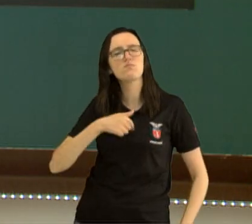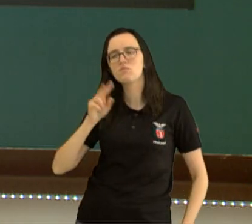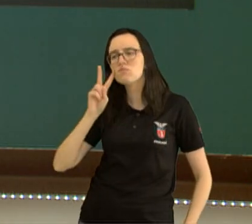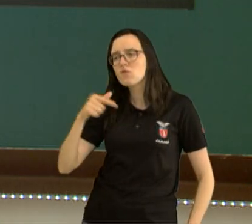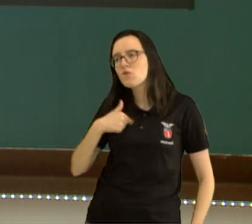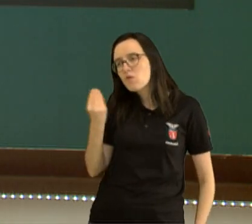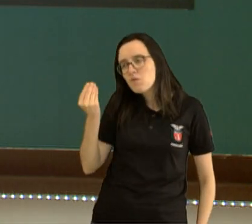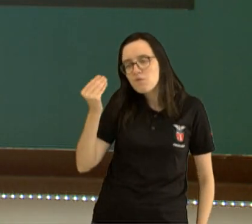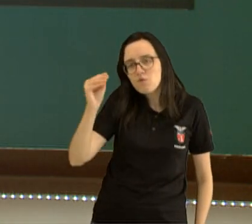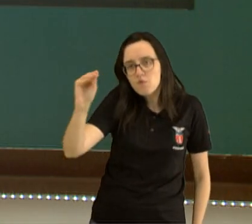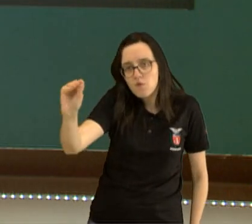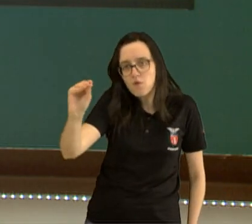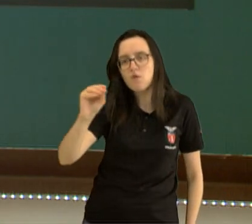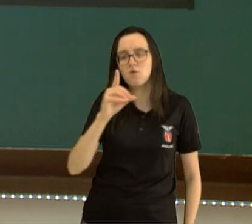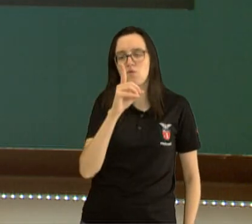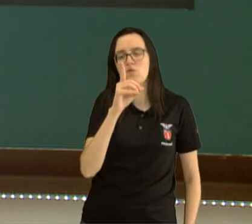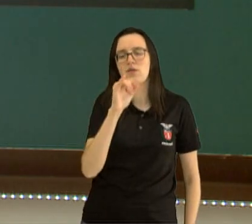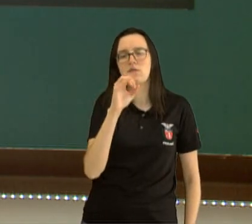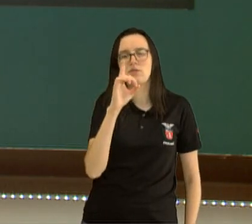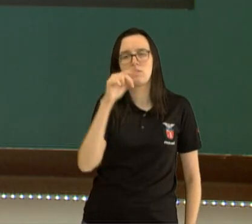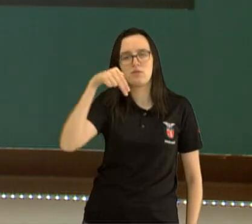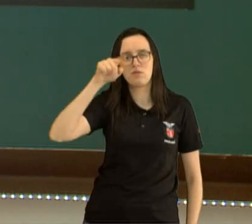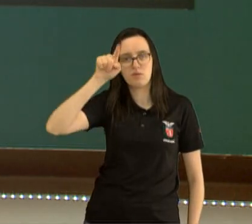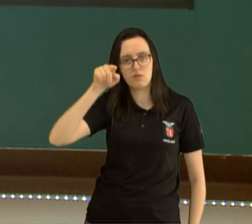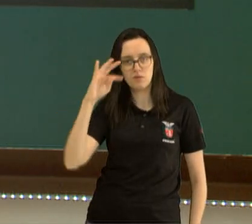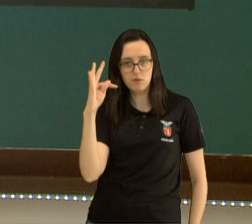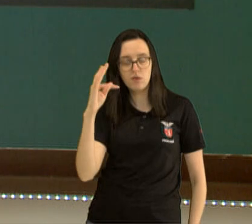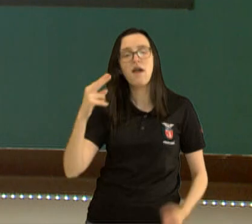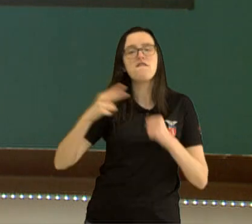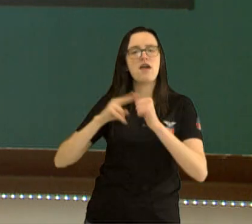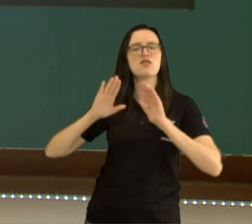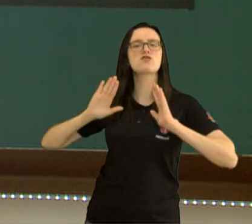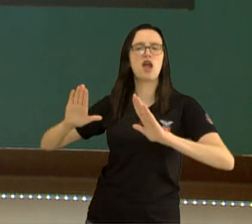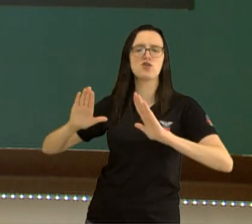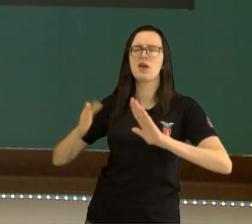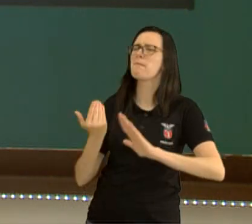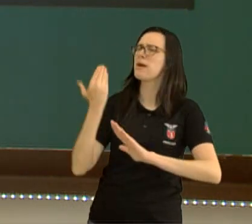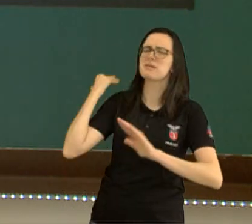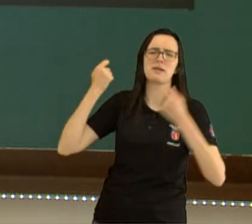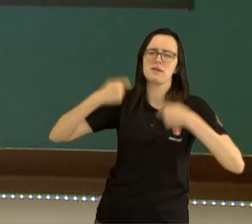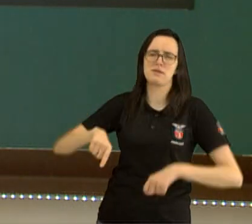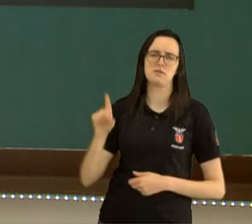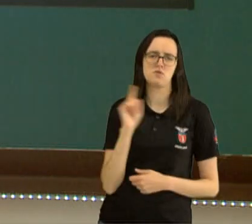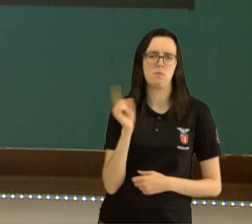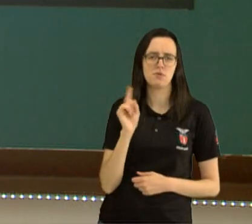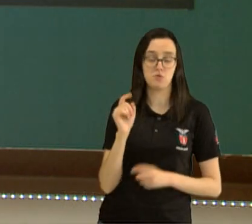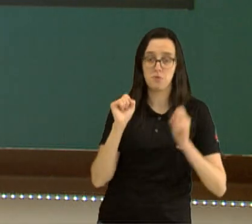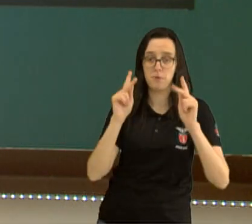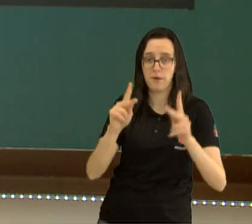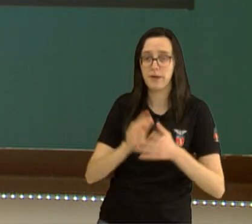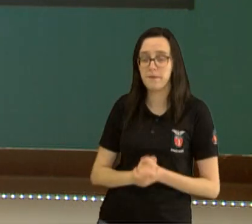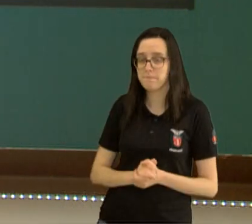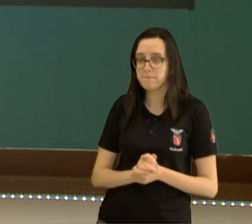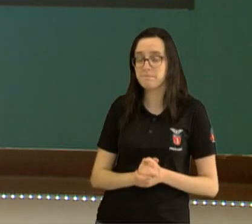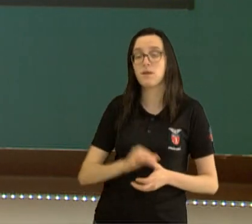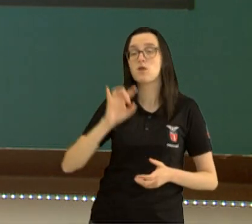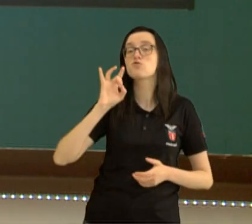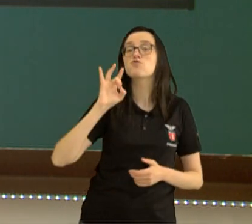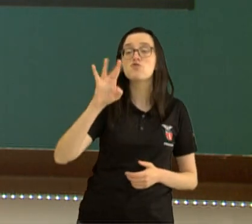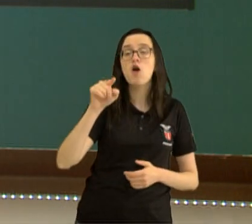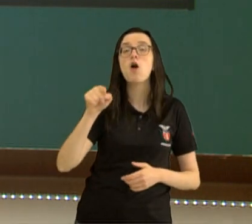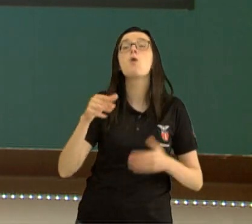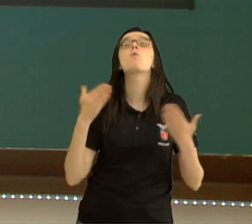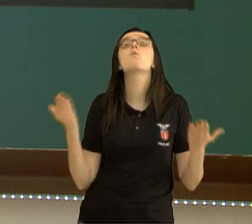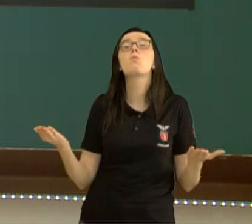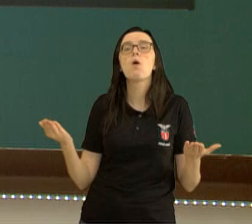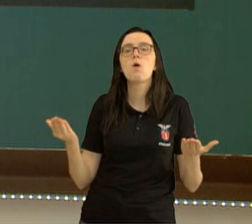coloca o auxiliar na negativa didn't e mantém o verbo na forma base. Nada de colocar ele no passado, tá bom? Só vai acontecer isso